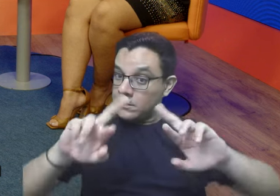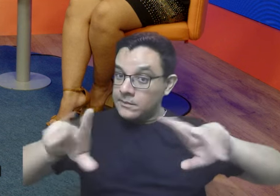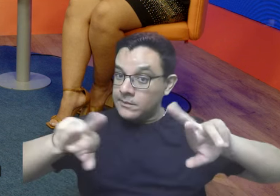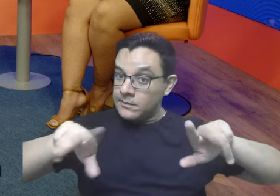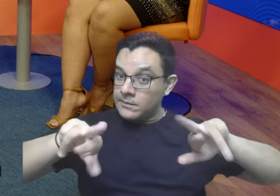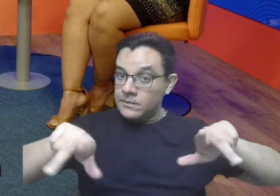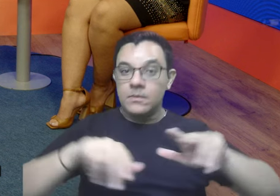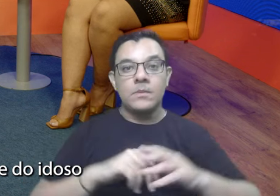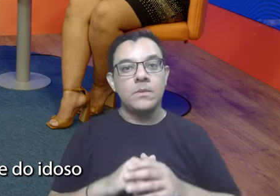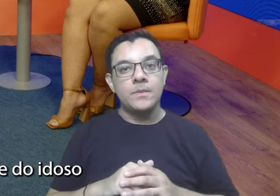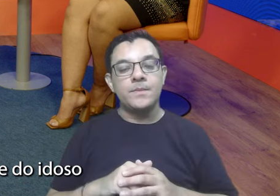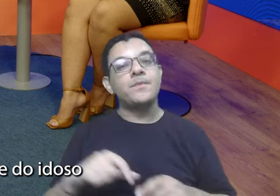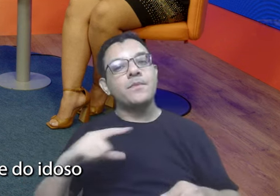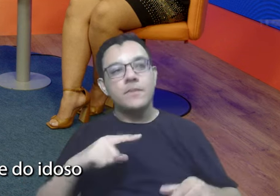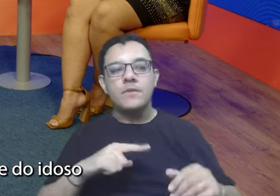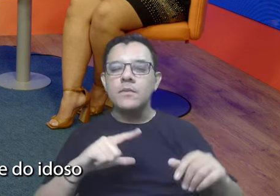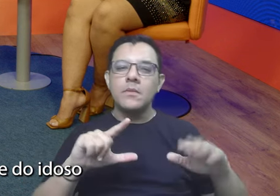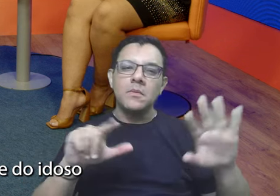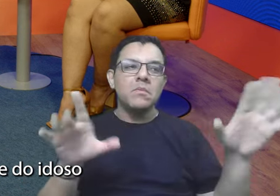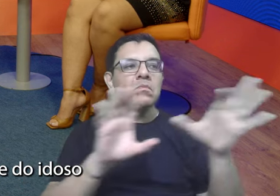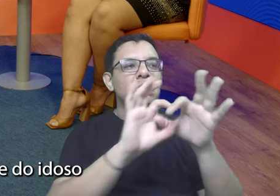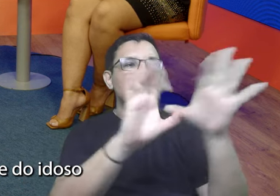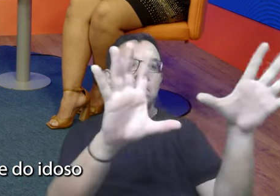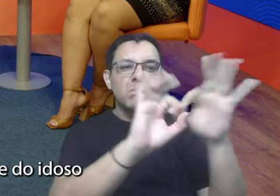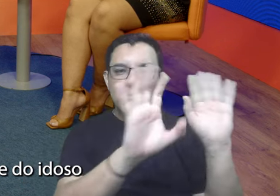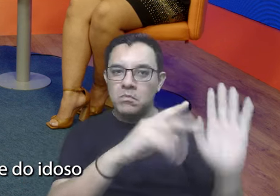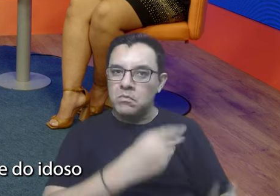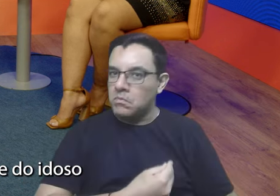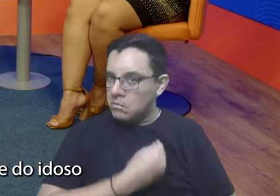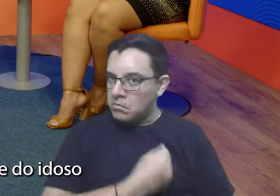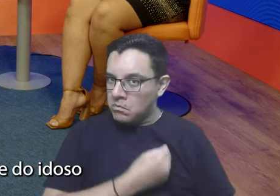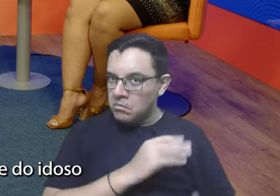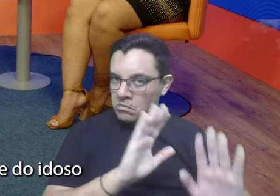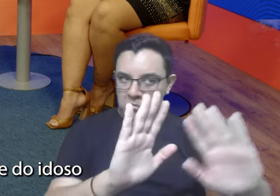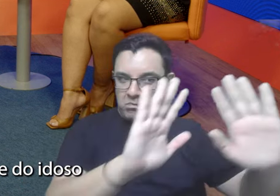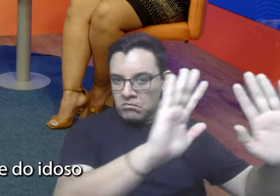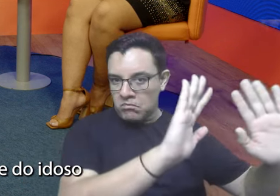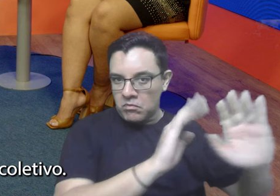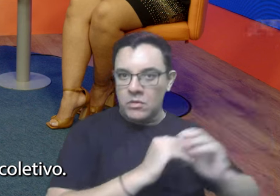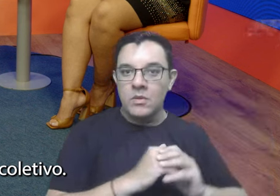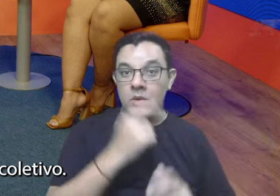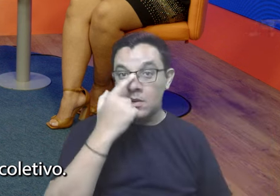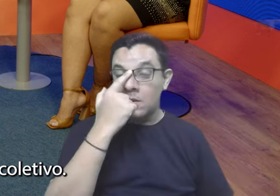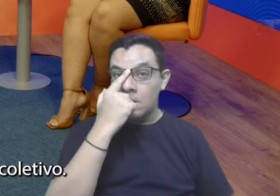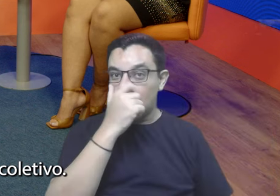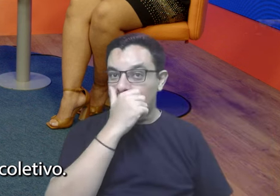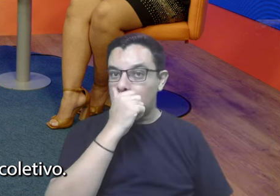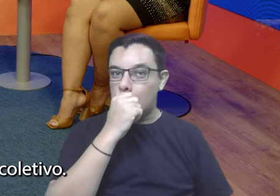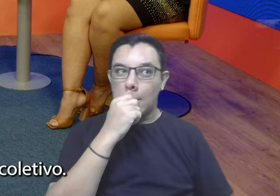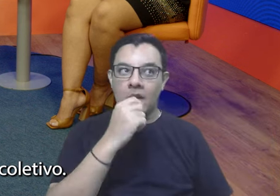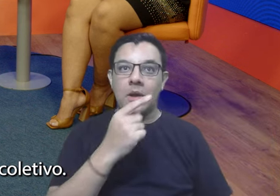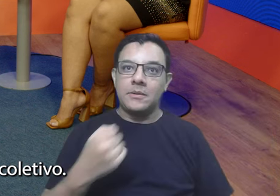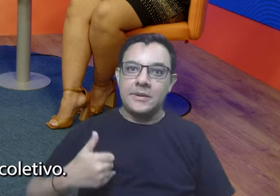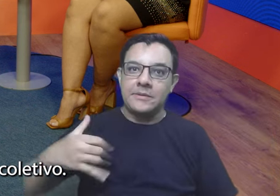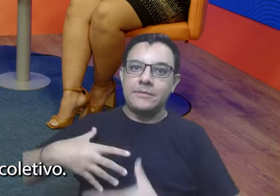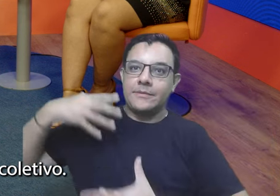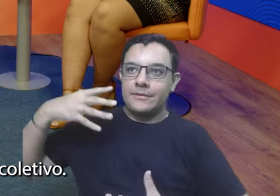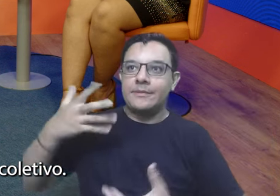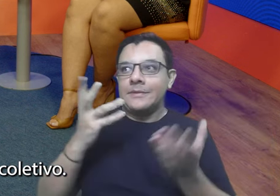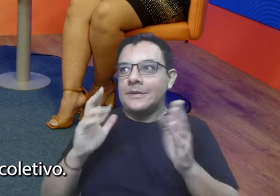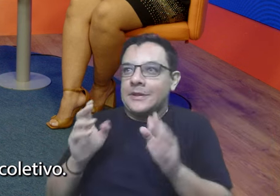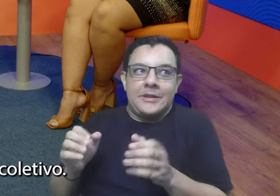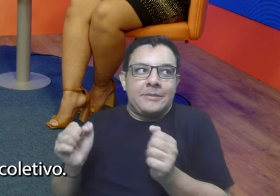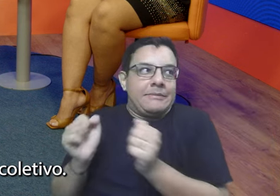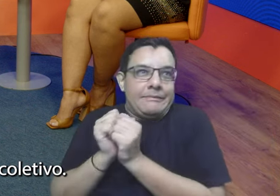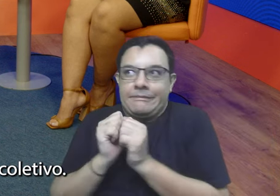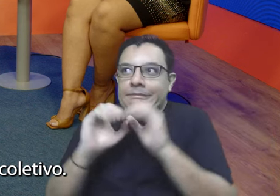sofisticada Onde eu acho que mantém a individualidade do Idoso né não é porque ele tá idoso que ele quer morar num num ambiente